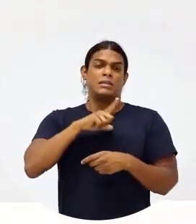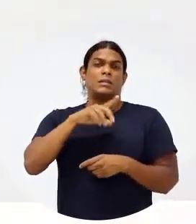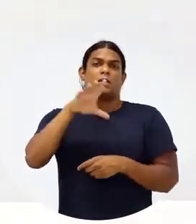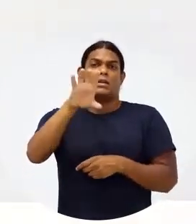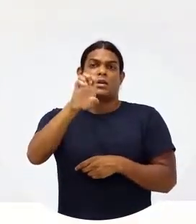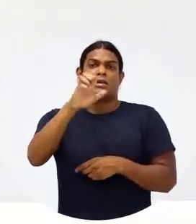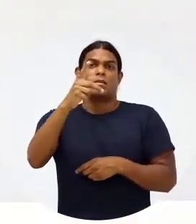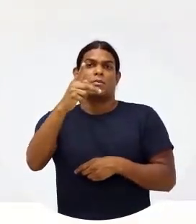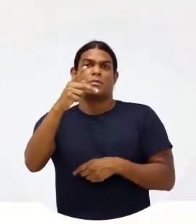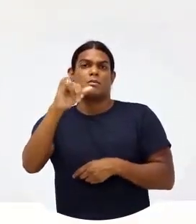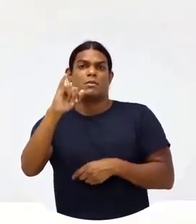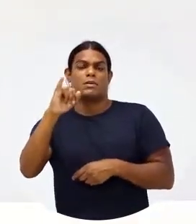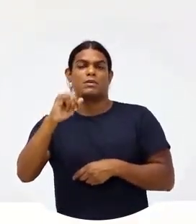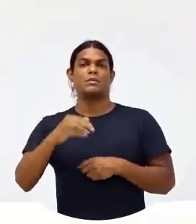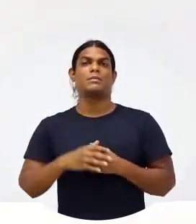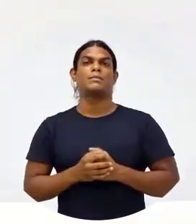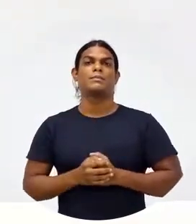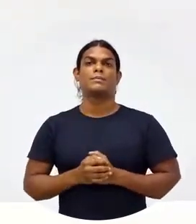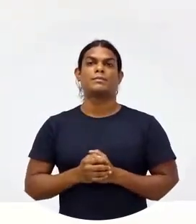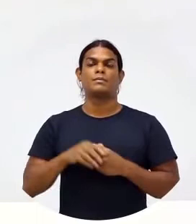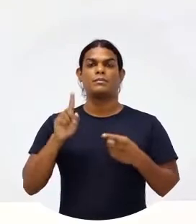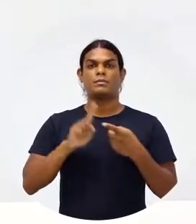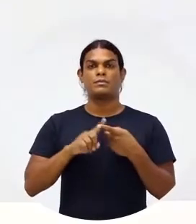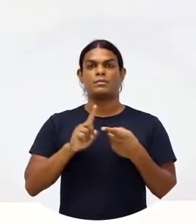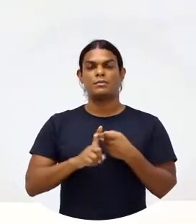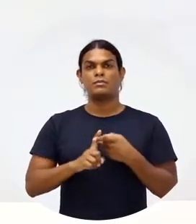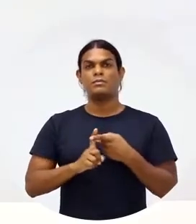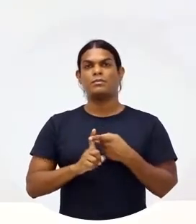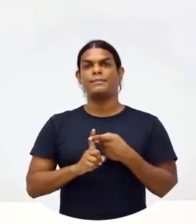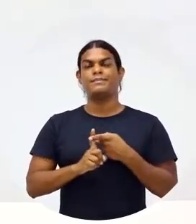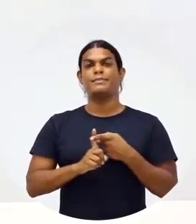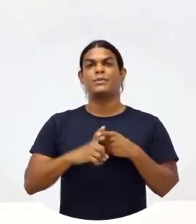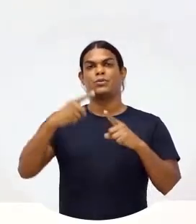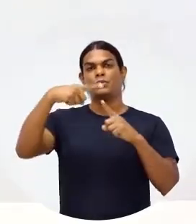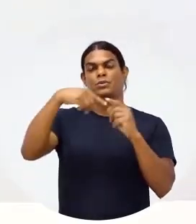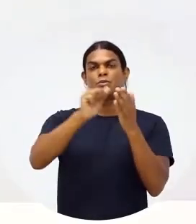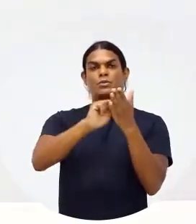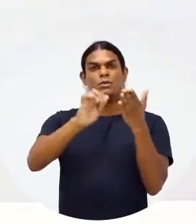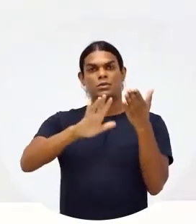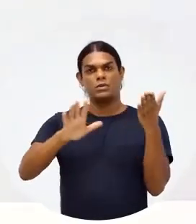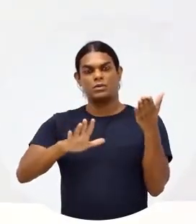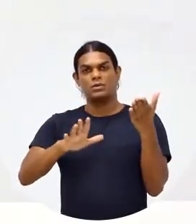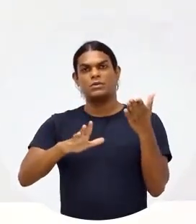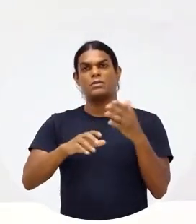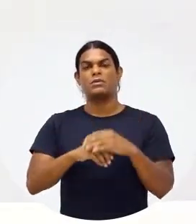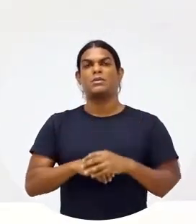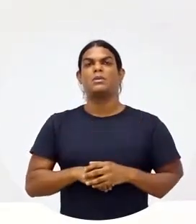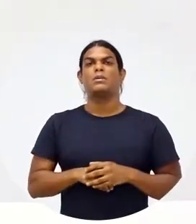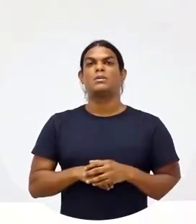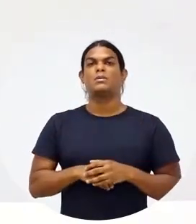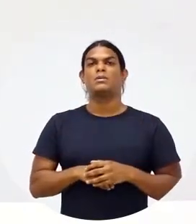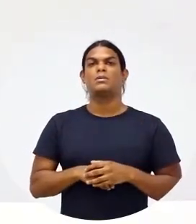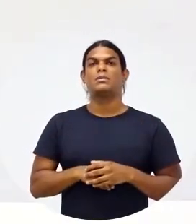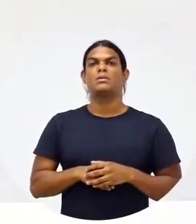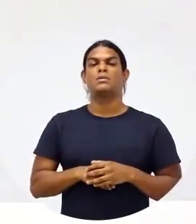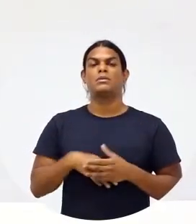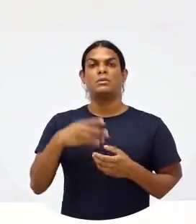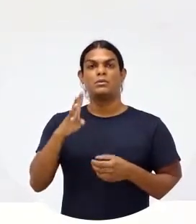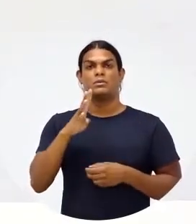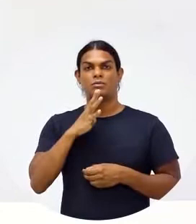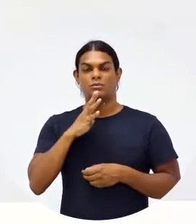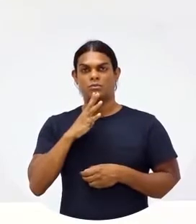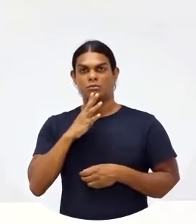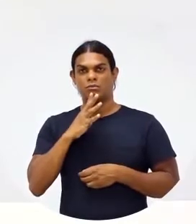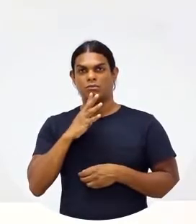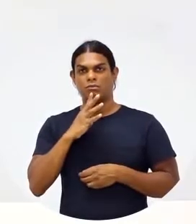ao trabalhador. Também temos que saber detalhadamente a atividade exercida pelo nosso trabalhador e conhecer